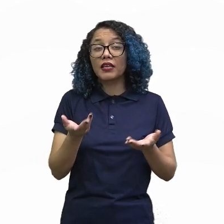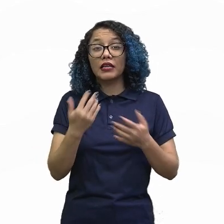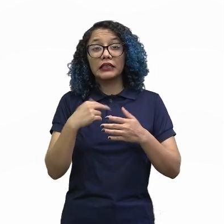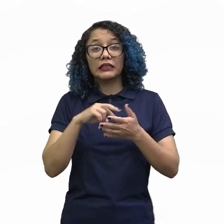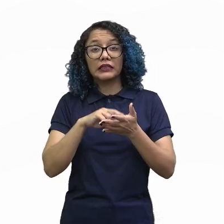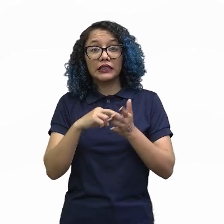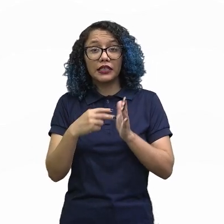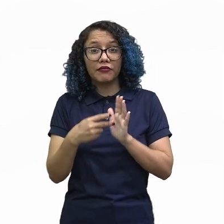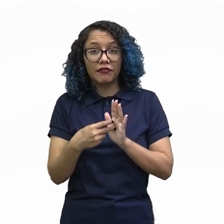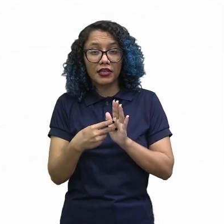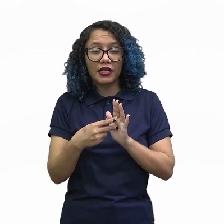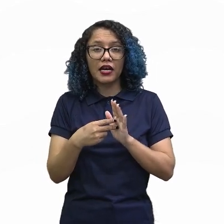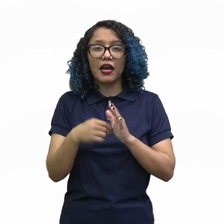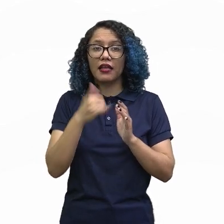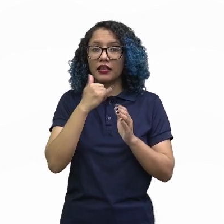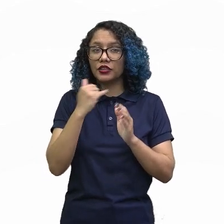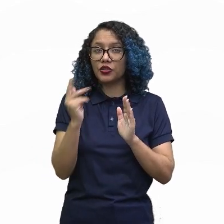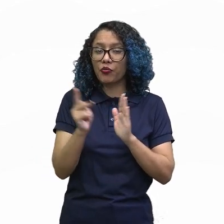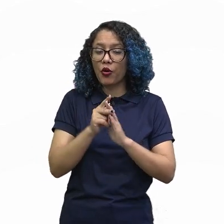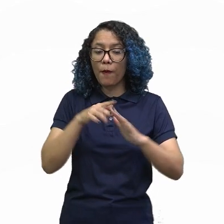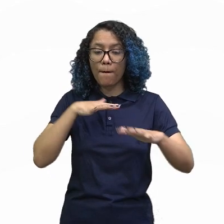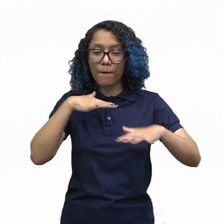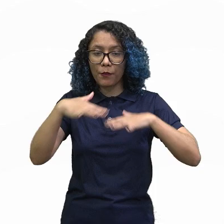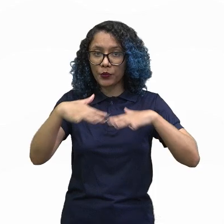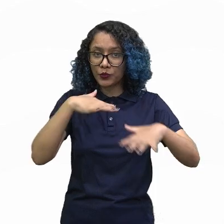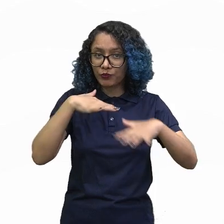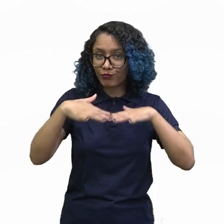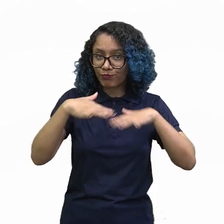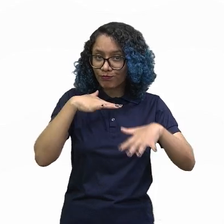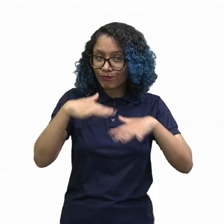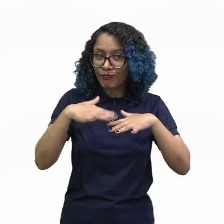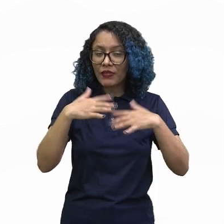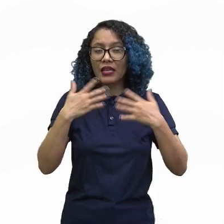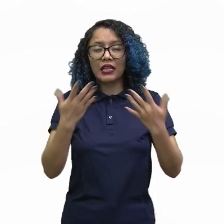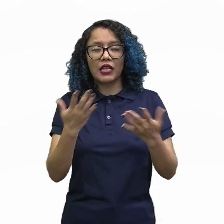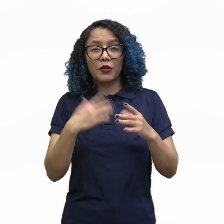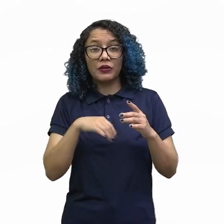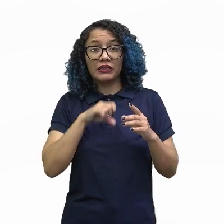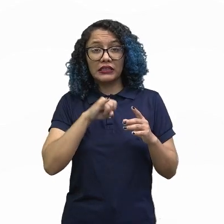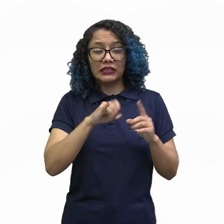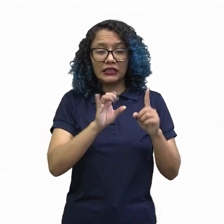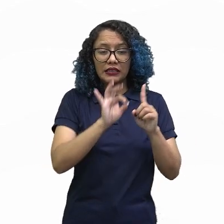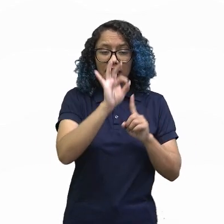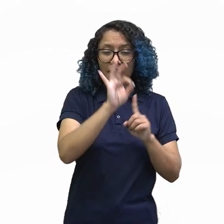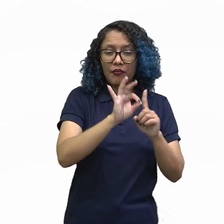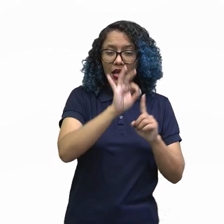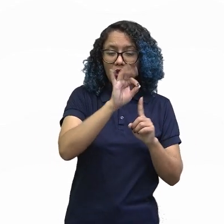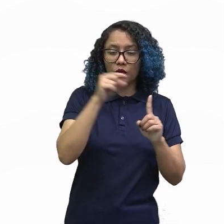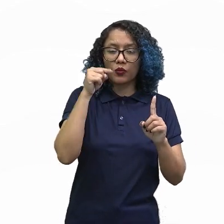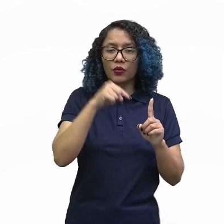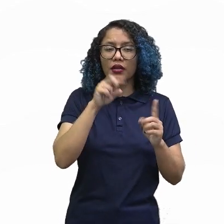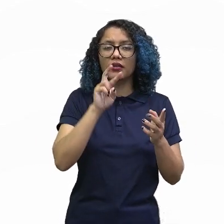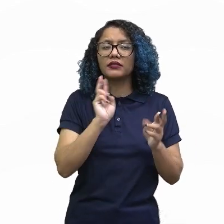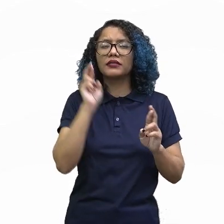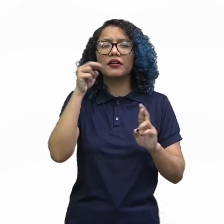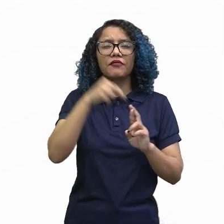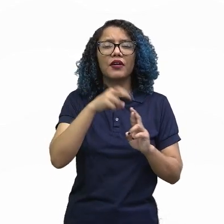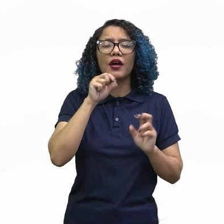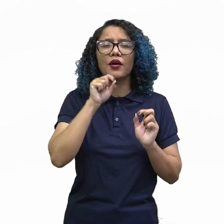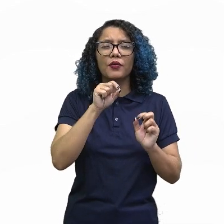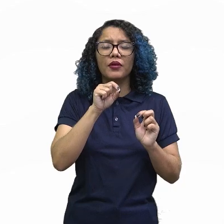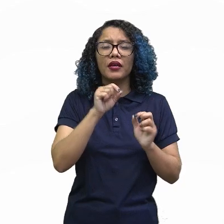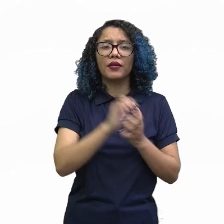aquela energia do movimento. Se estamos falando de temperatura, estamos dizendo que é o quê? É o grau